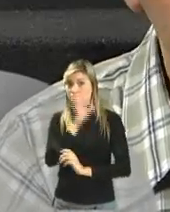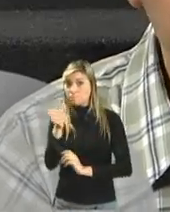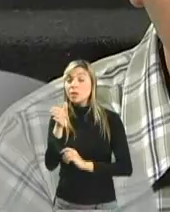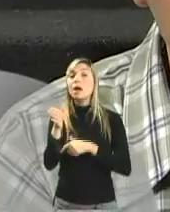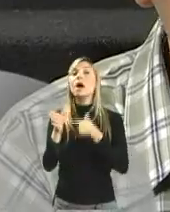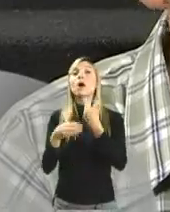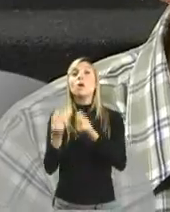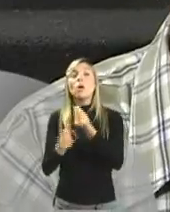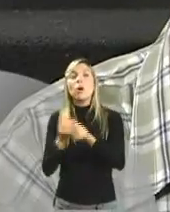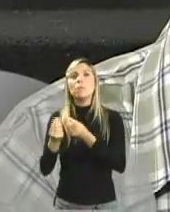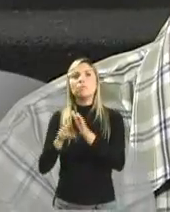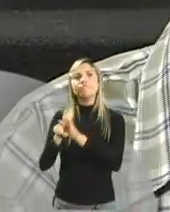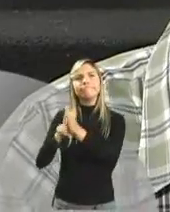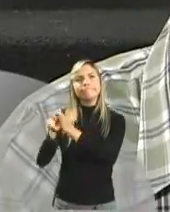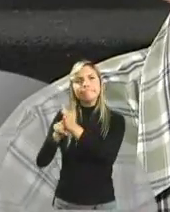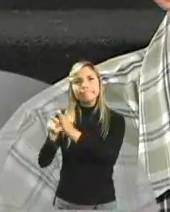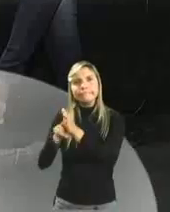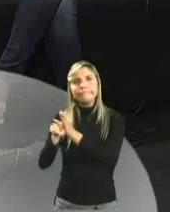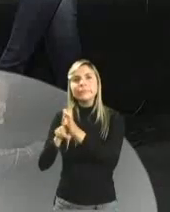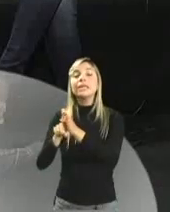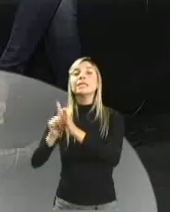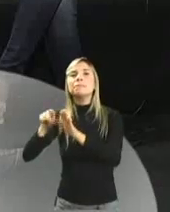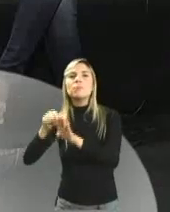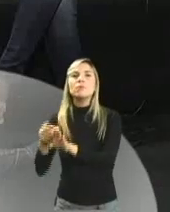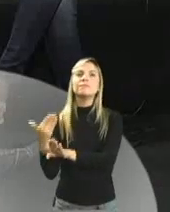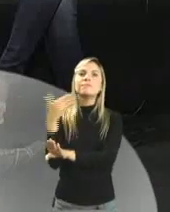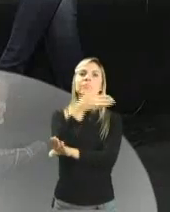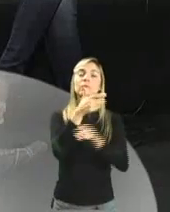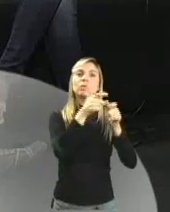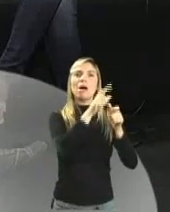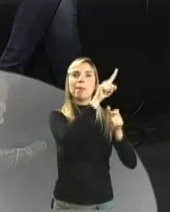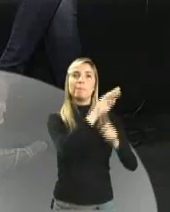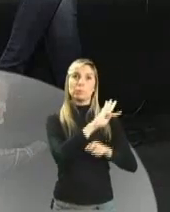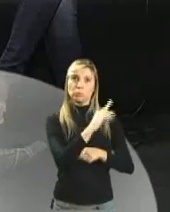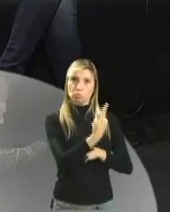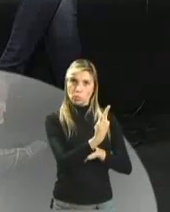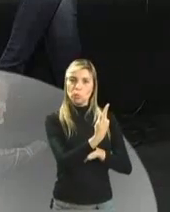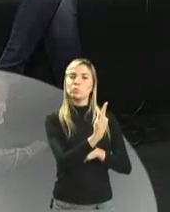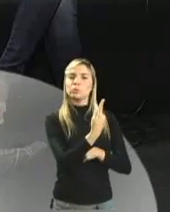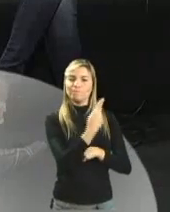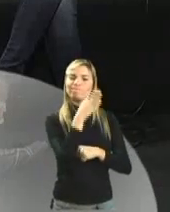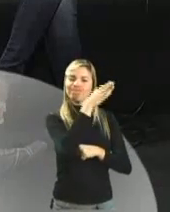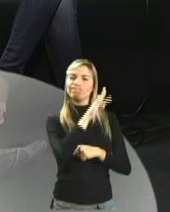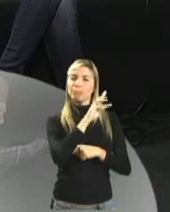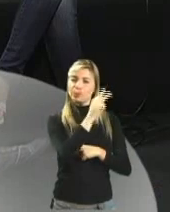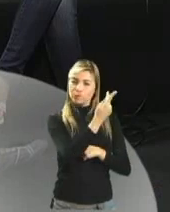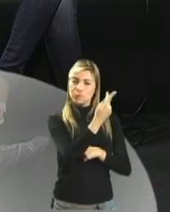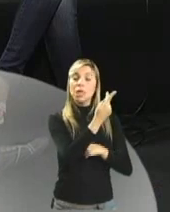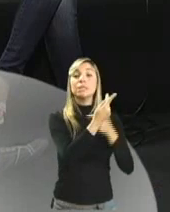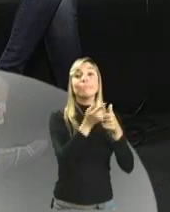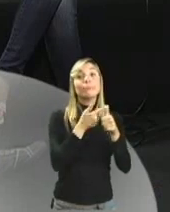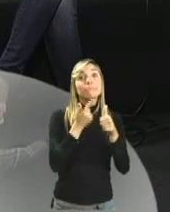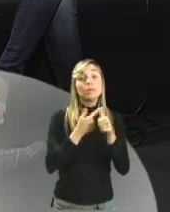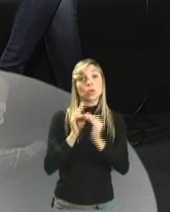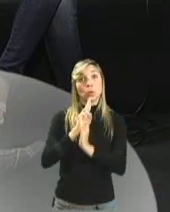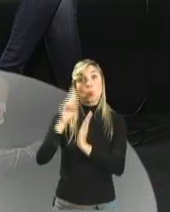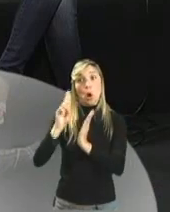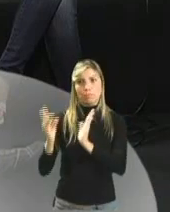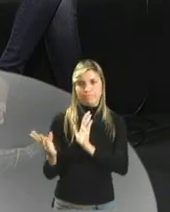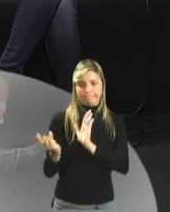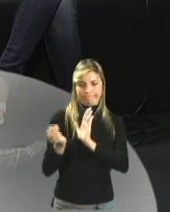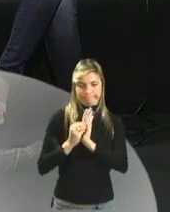Secretaria Municipal de Saúde, a qual referencia para o Centro de Distribuição de Belo Horizonte. Então, esses